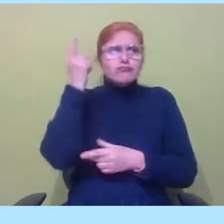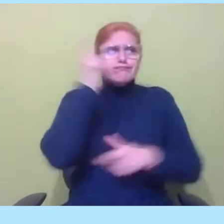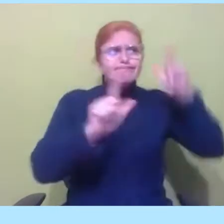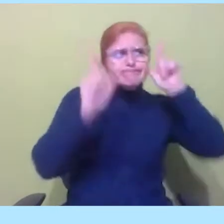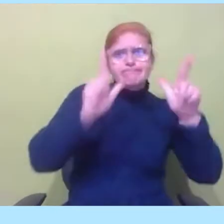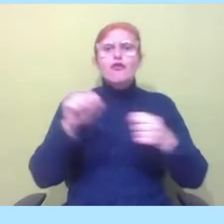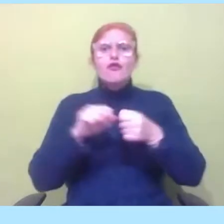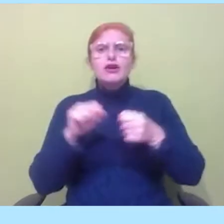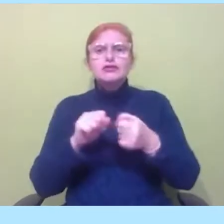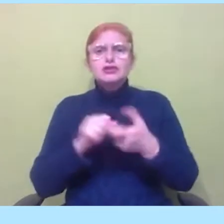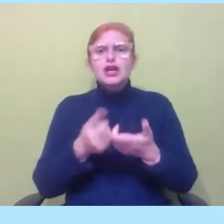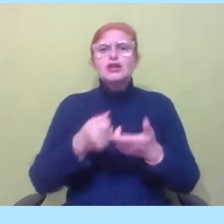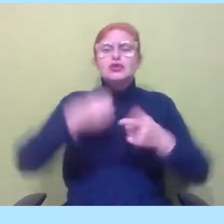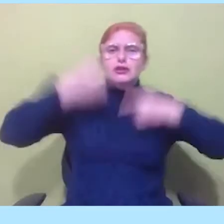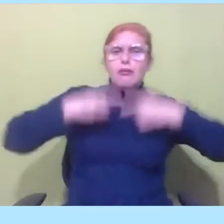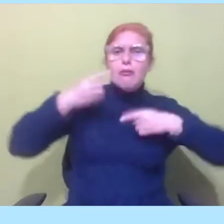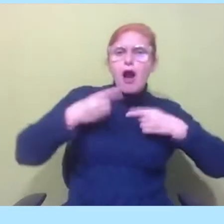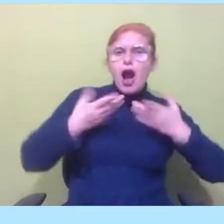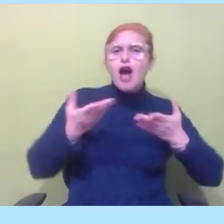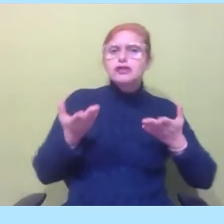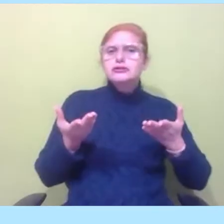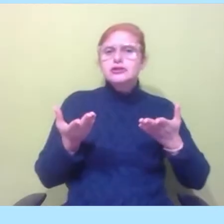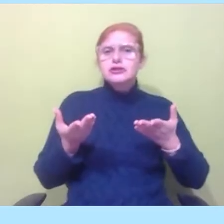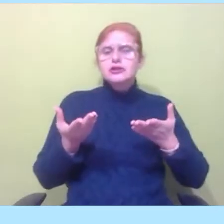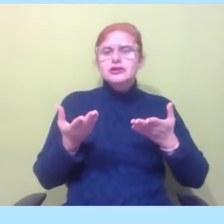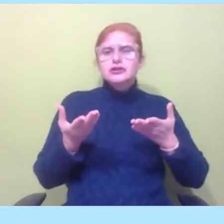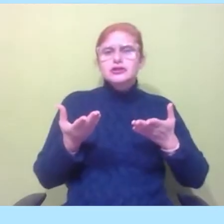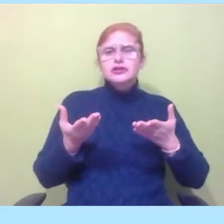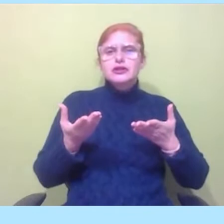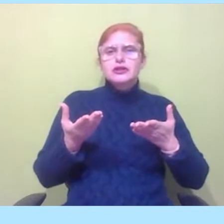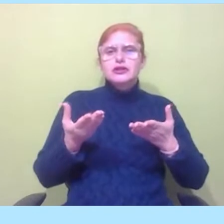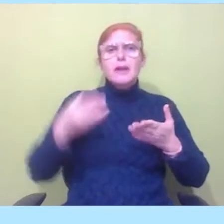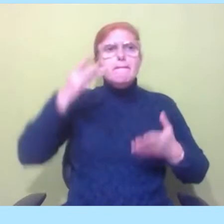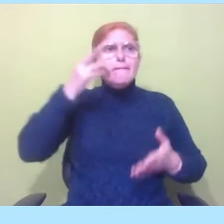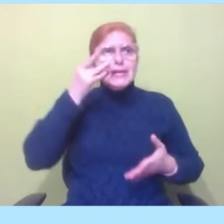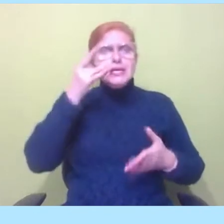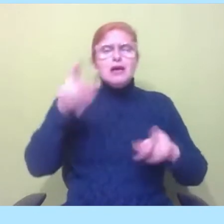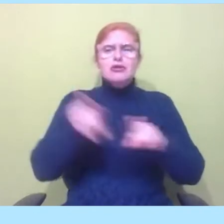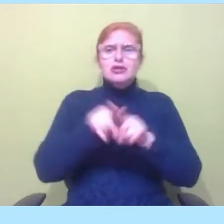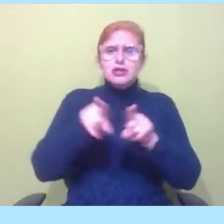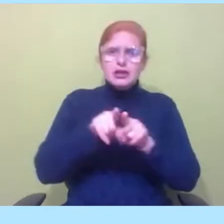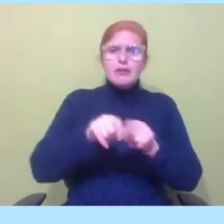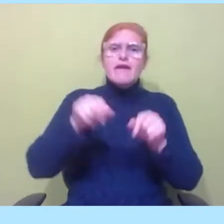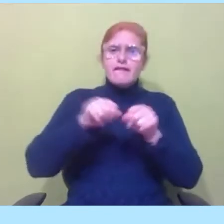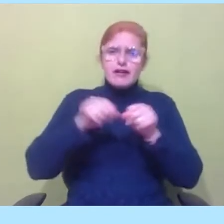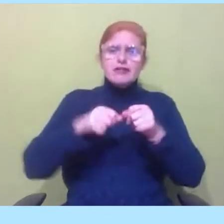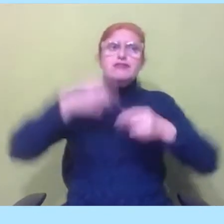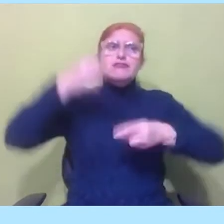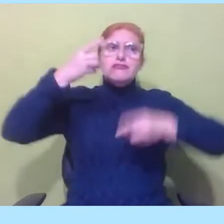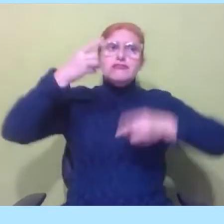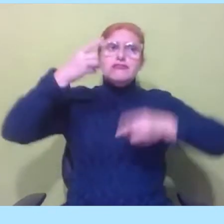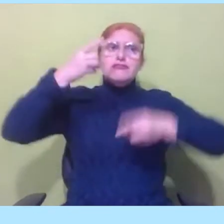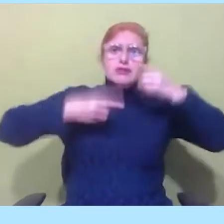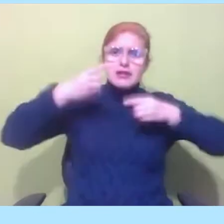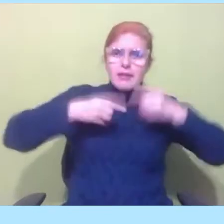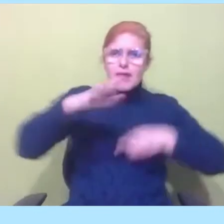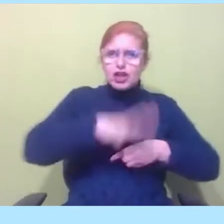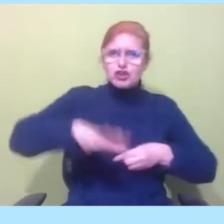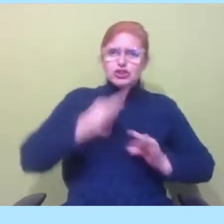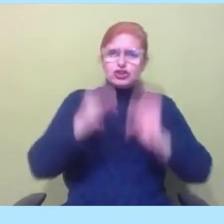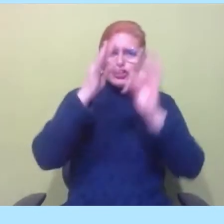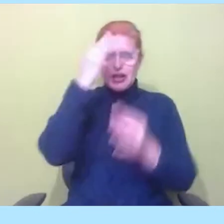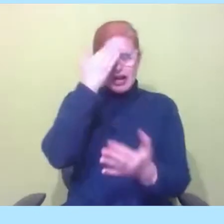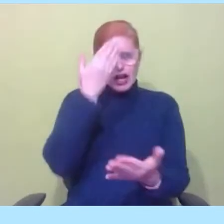o debate aqui, pessoalmente, fazendo o debate também no ambiente digital, uma pessoa que acreditou que estava